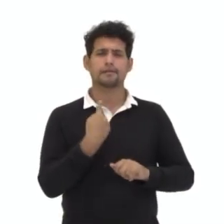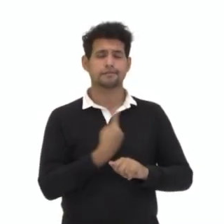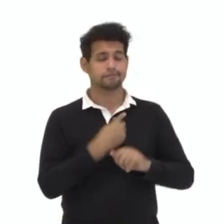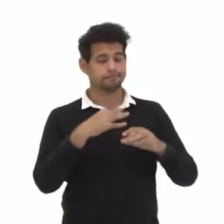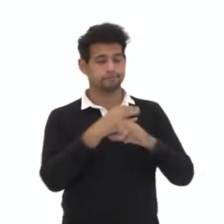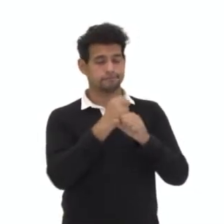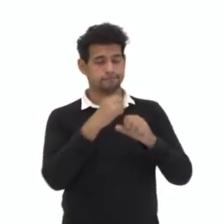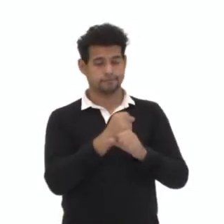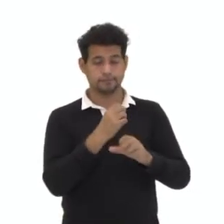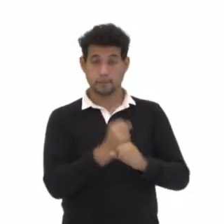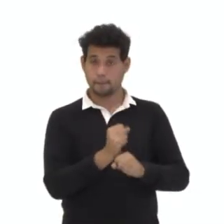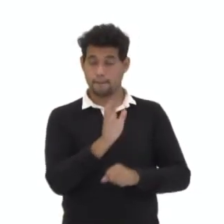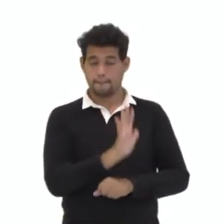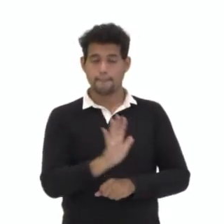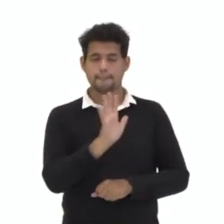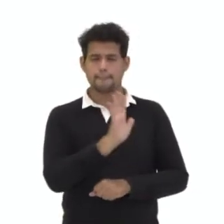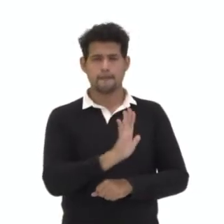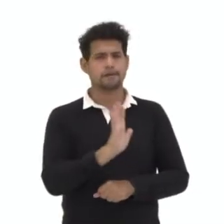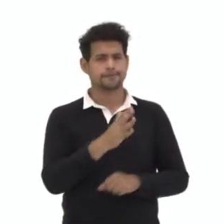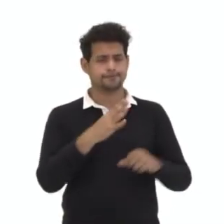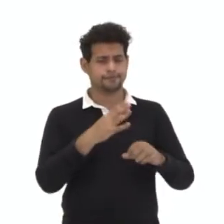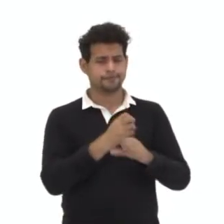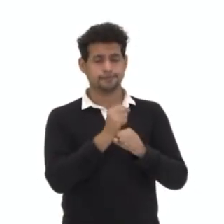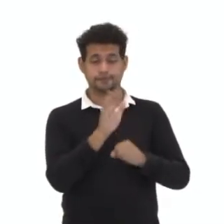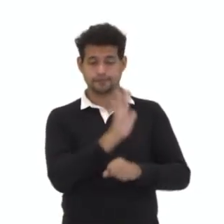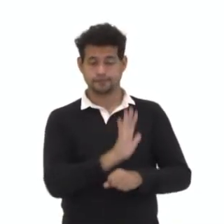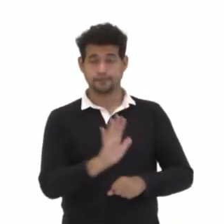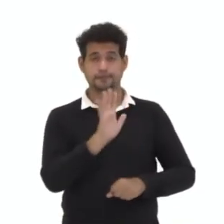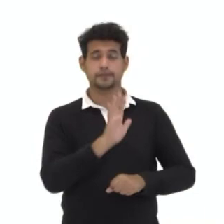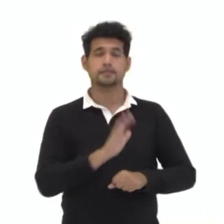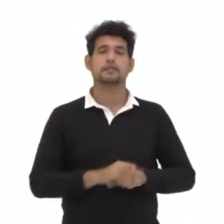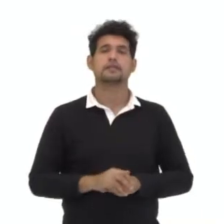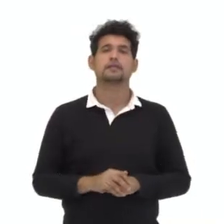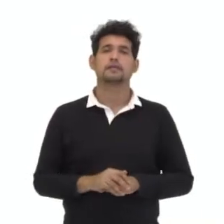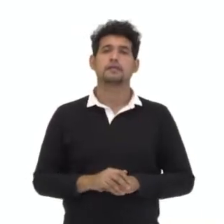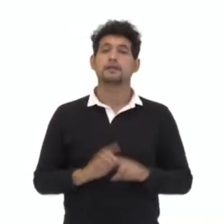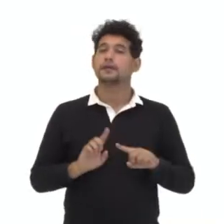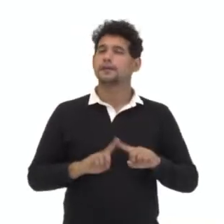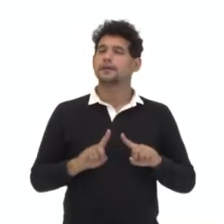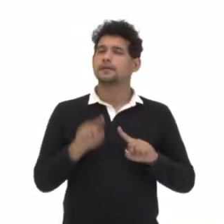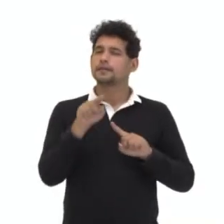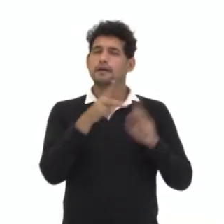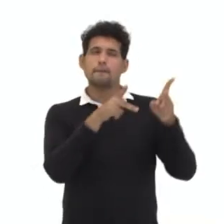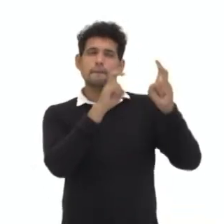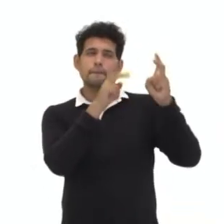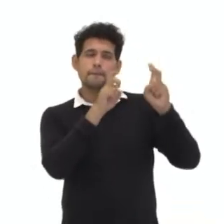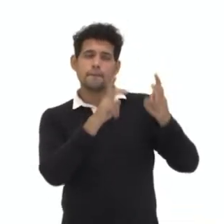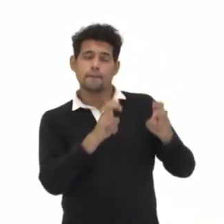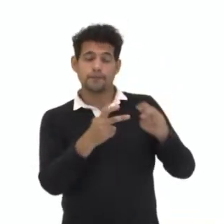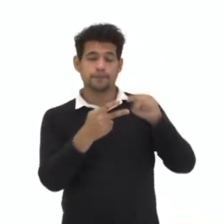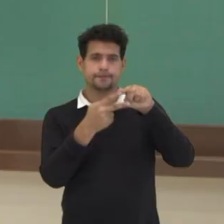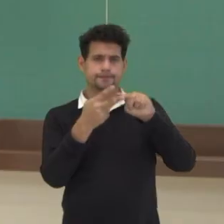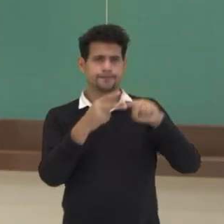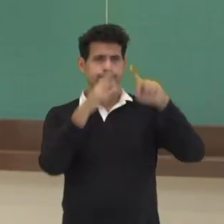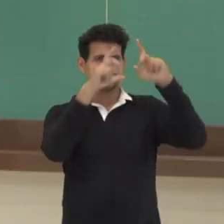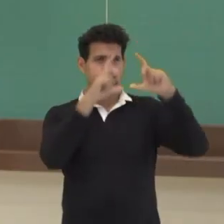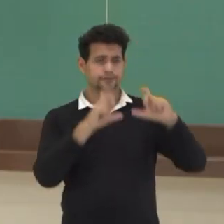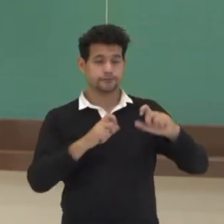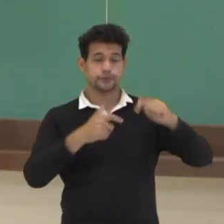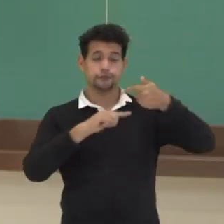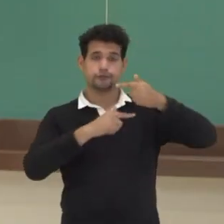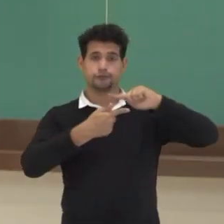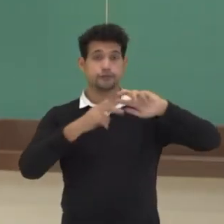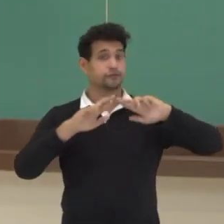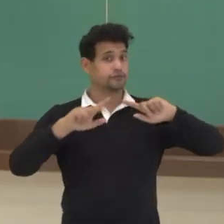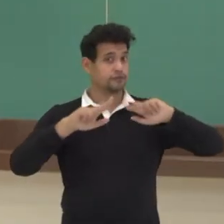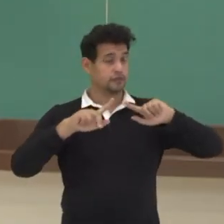calcular a sua área. Calcule a área desse terreno. Então, observe que são duas figuras geométricas